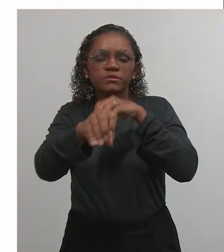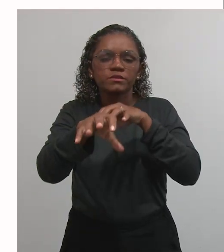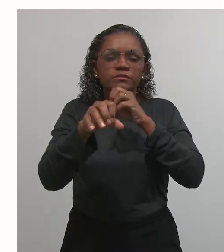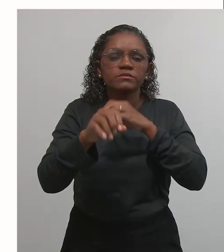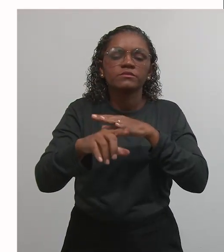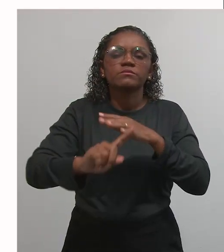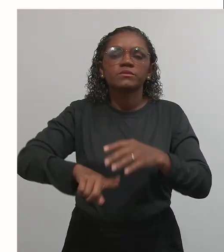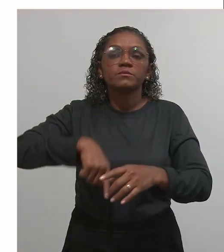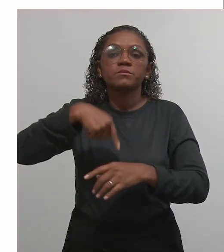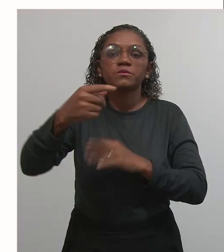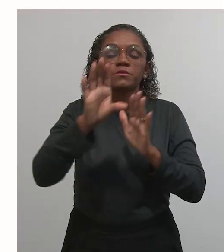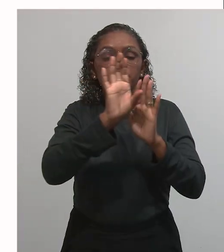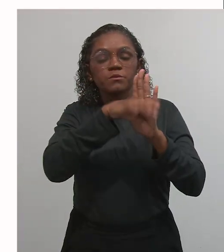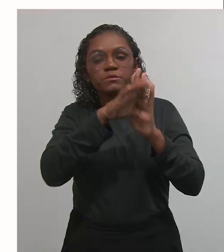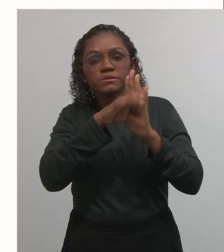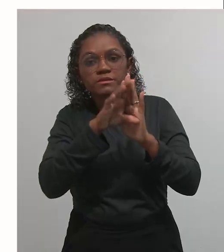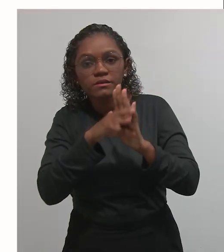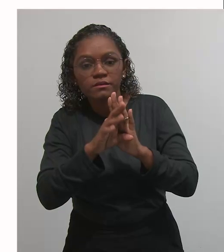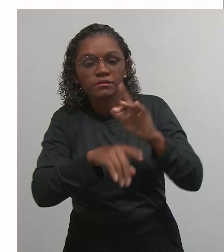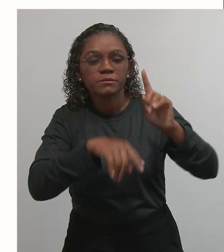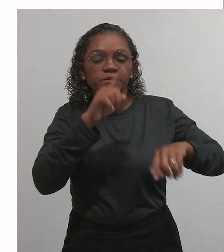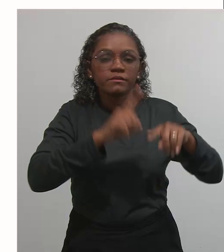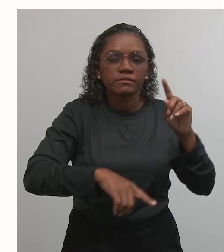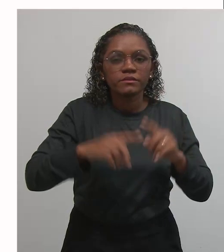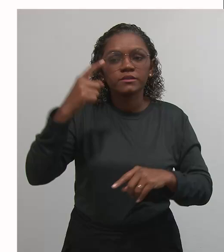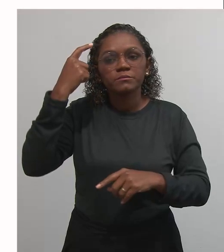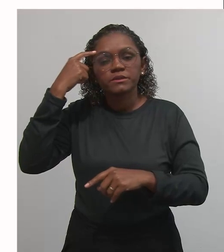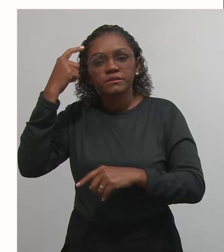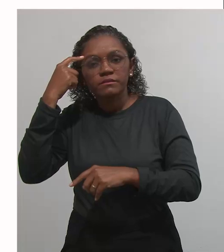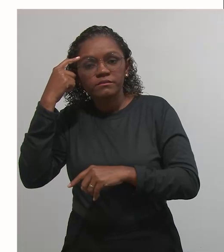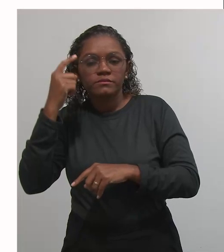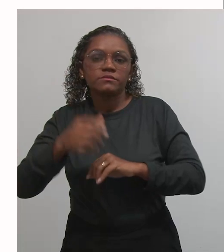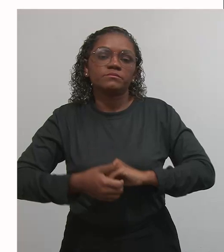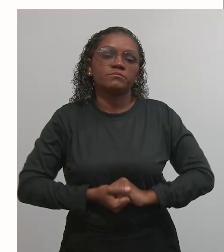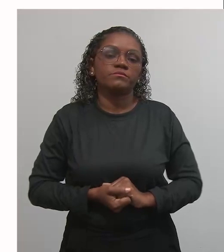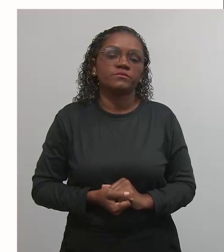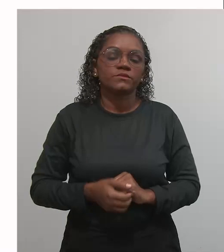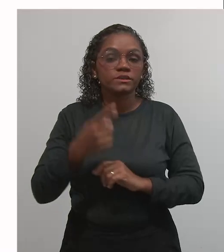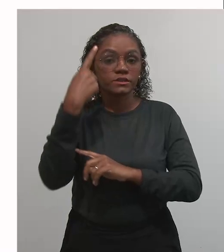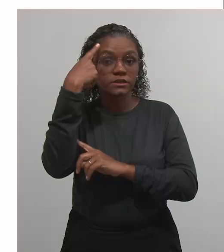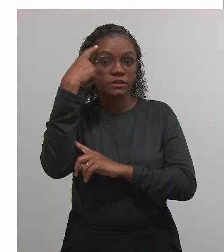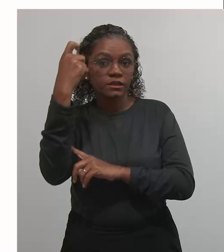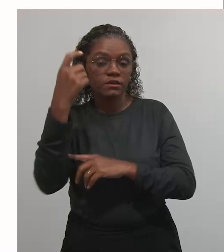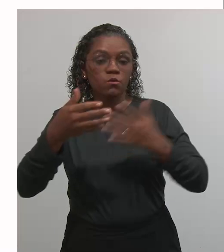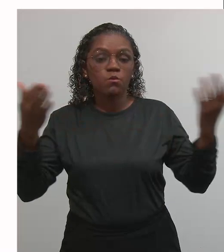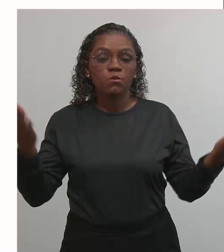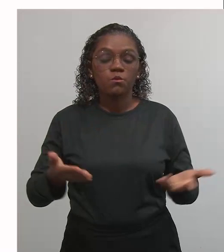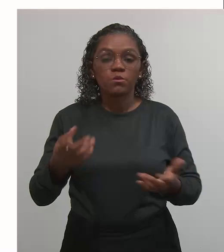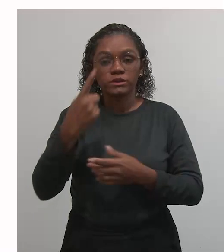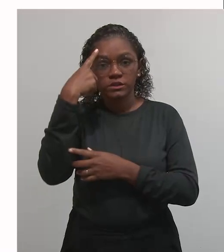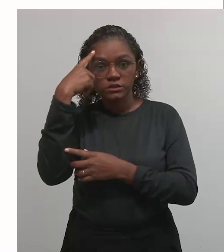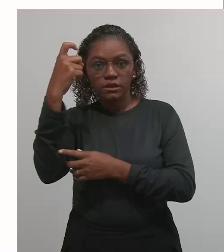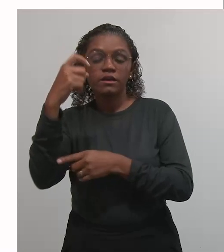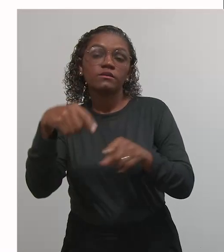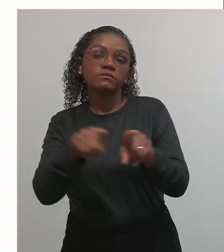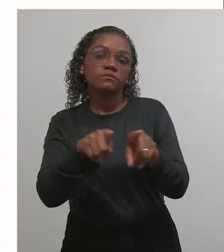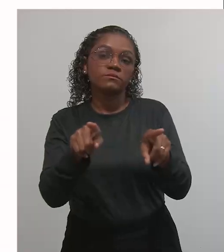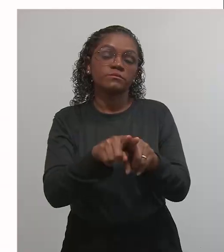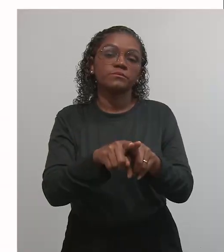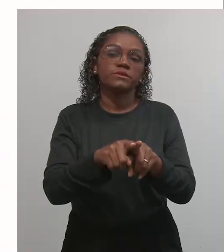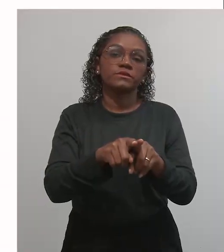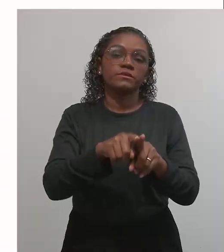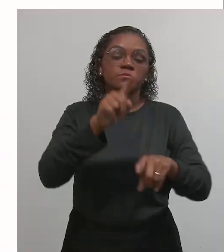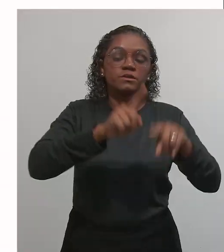passando pelos conceitos de materialismo e idealismo. Então, a gente vai rever hoje sobre o idealismo e